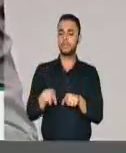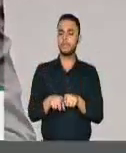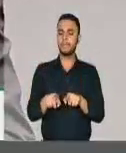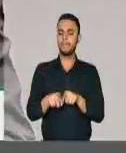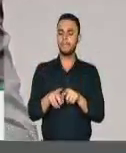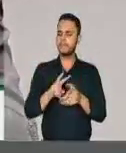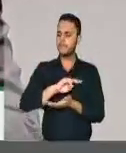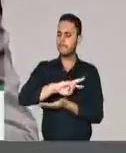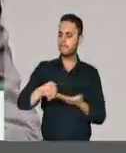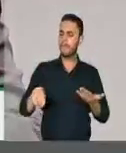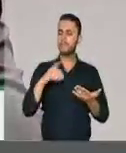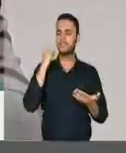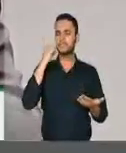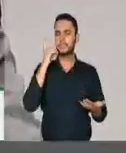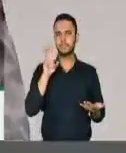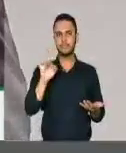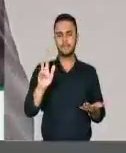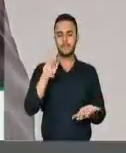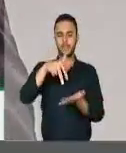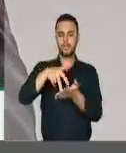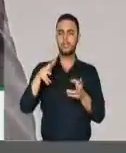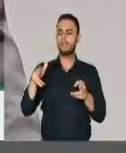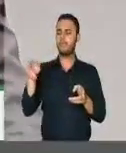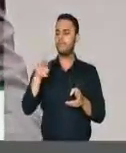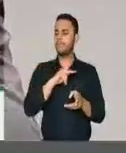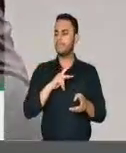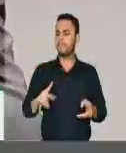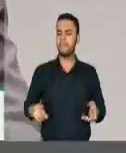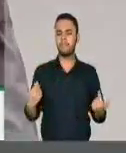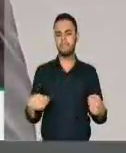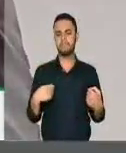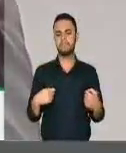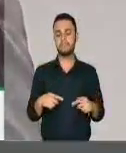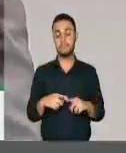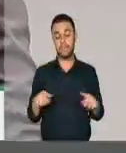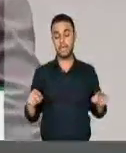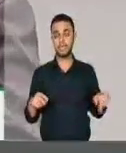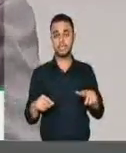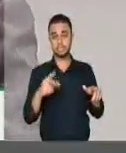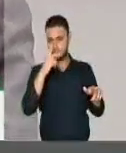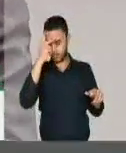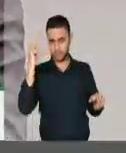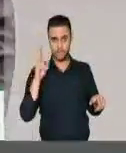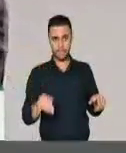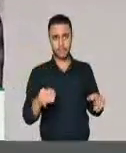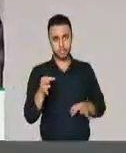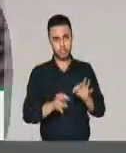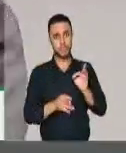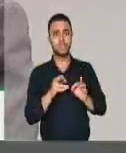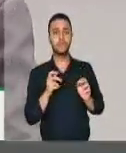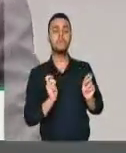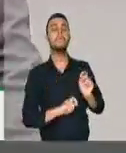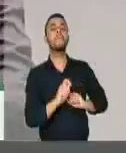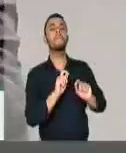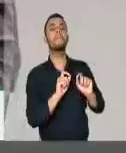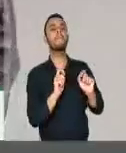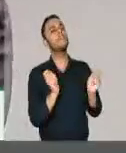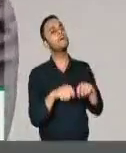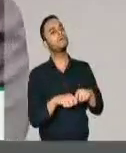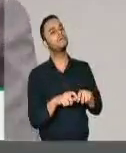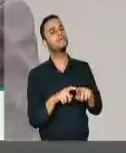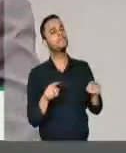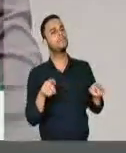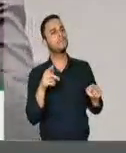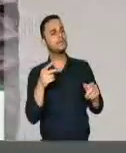deputados, vamos estar à altura do que esse parlamento deve representar. E aqueles vão julgar do que pode ser feito. O parecer da mesa, o